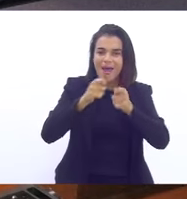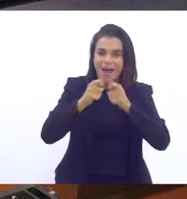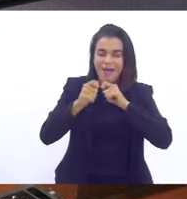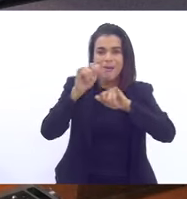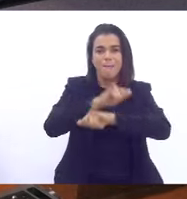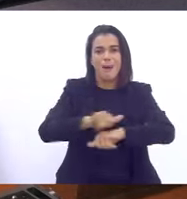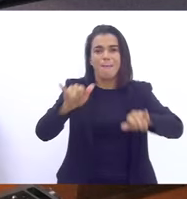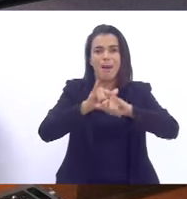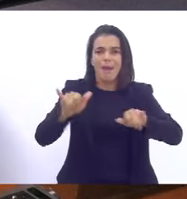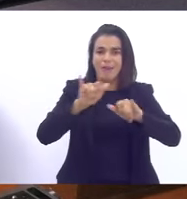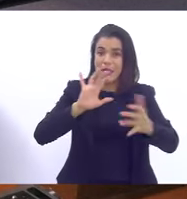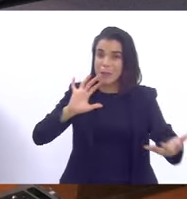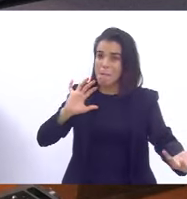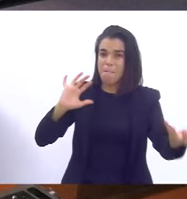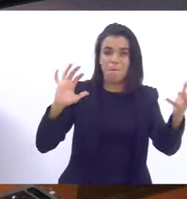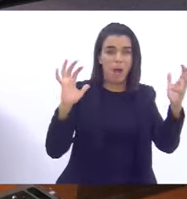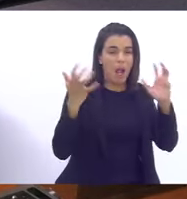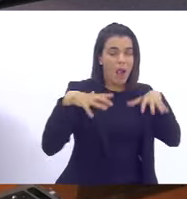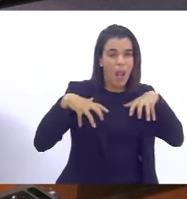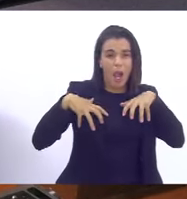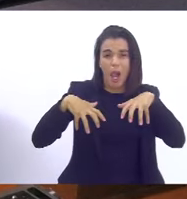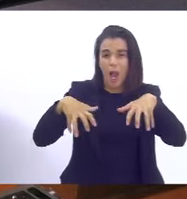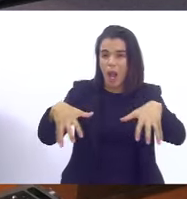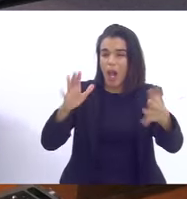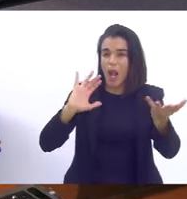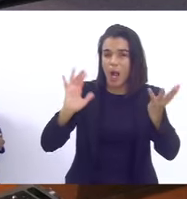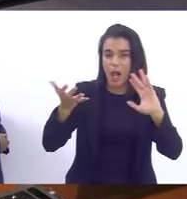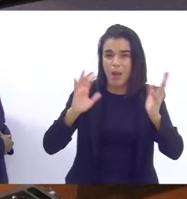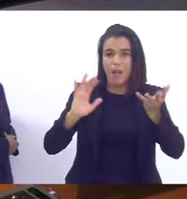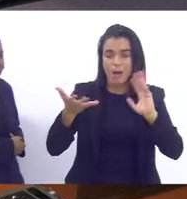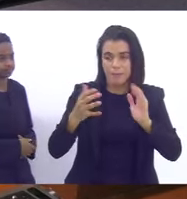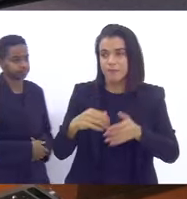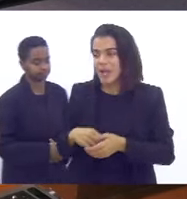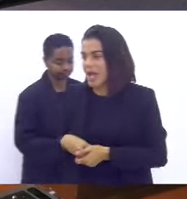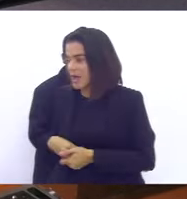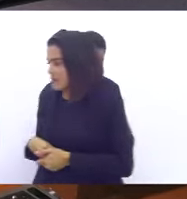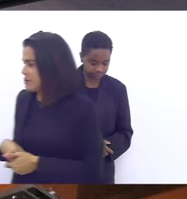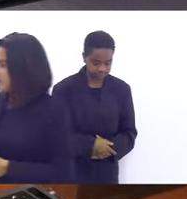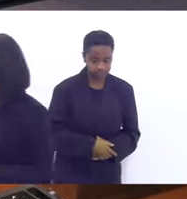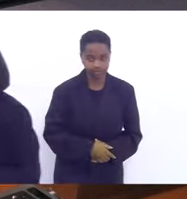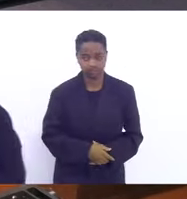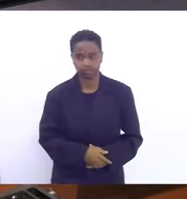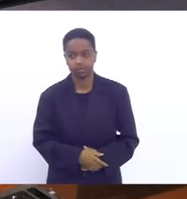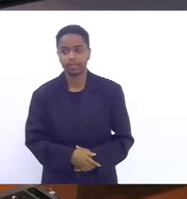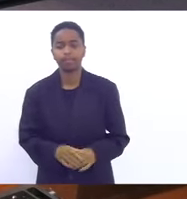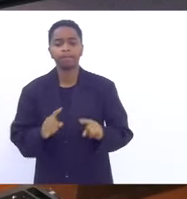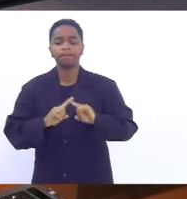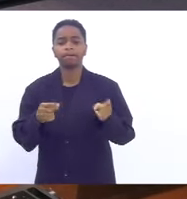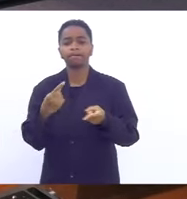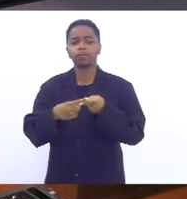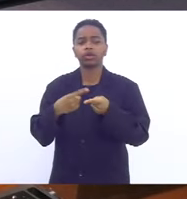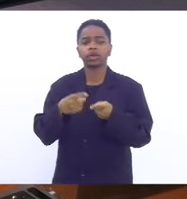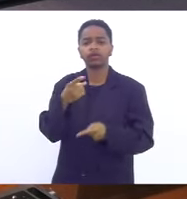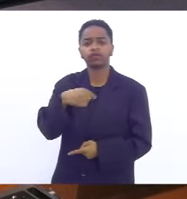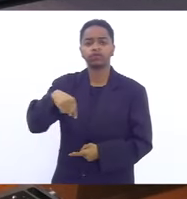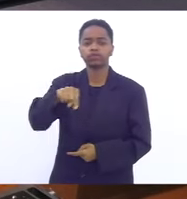noticiou que nós teríamos um evento climático atípico. E por que que vocês não